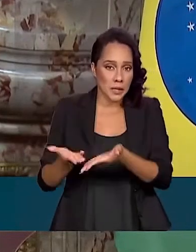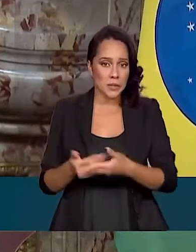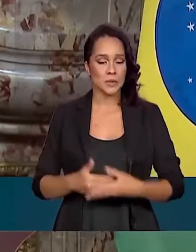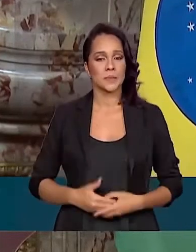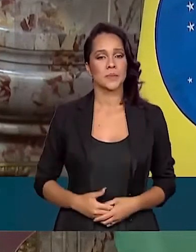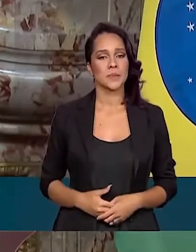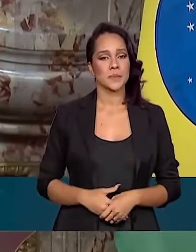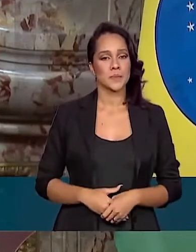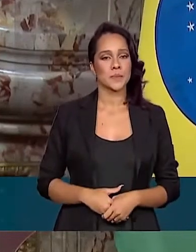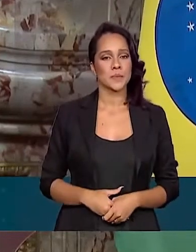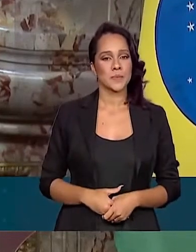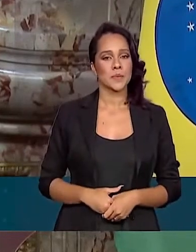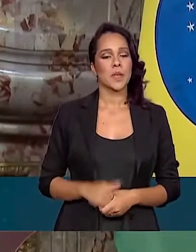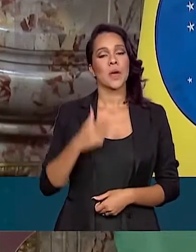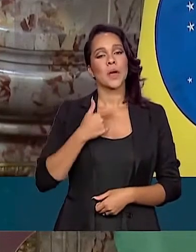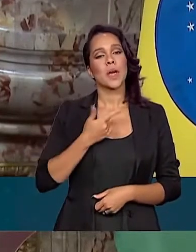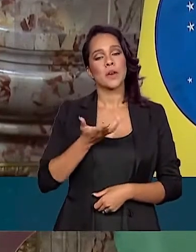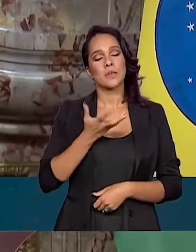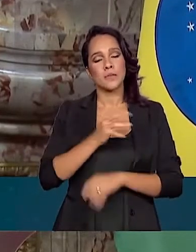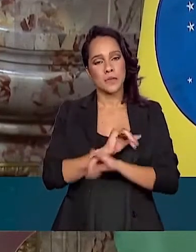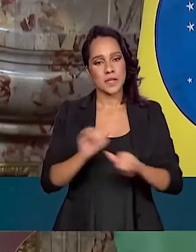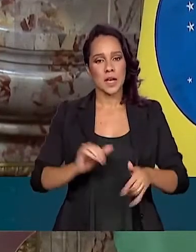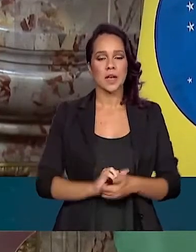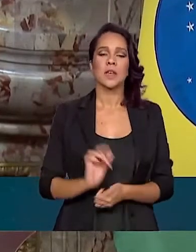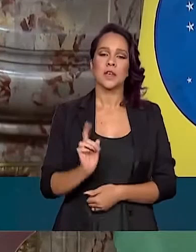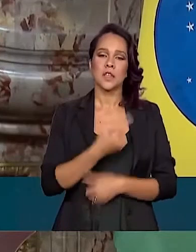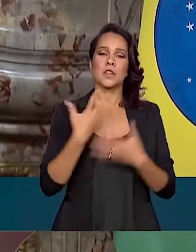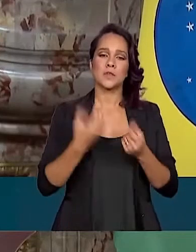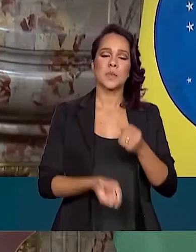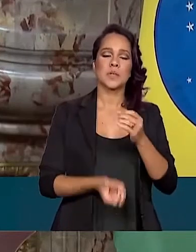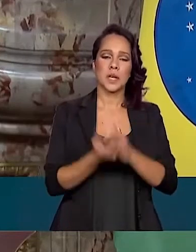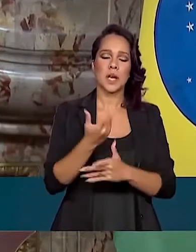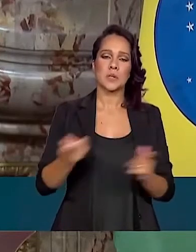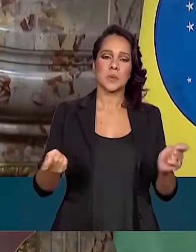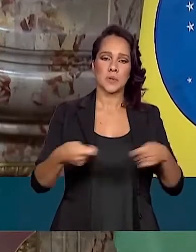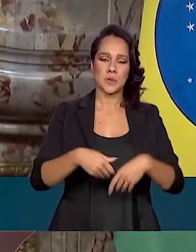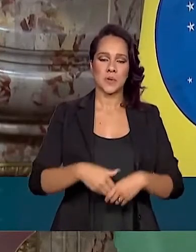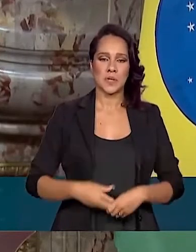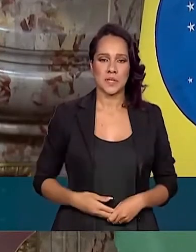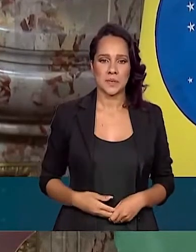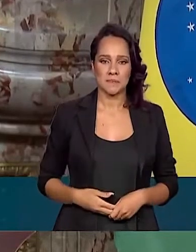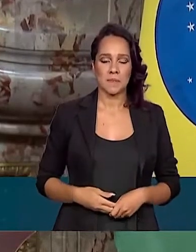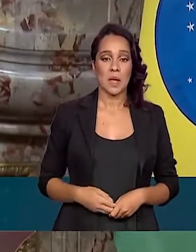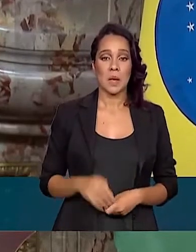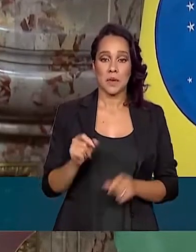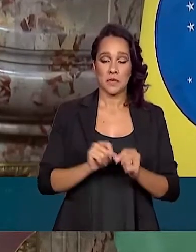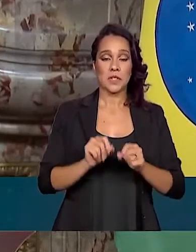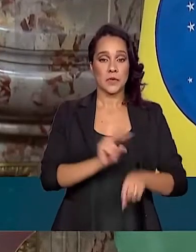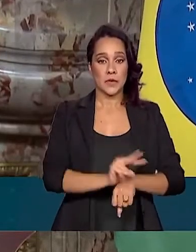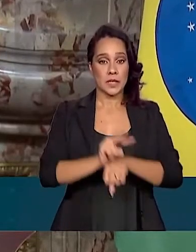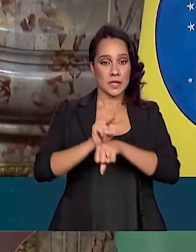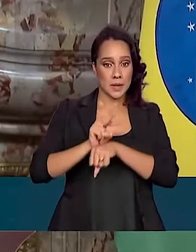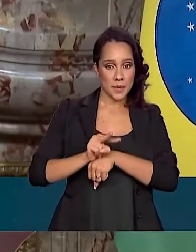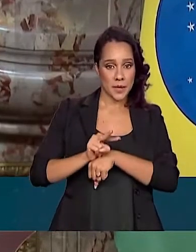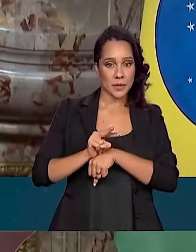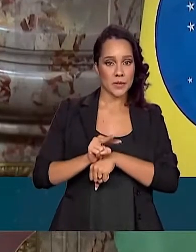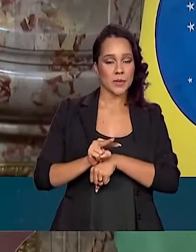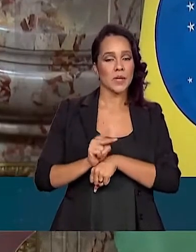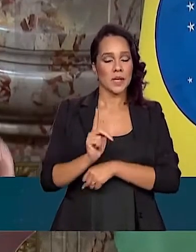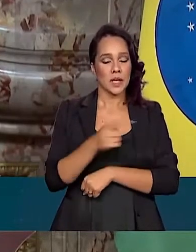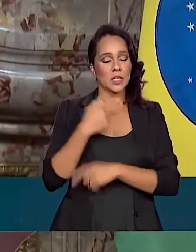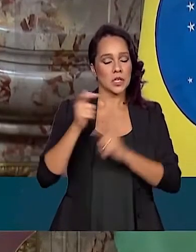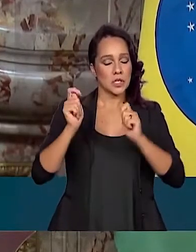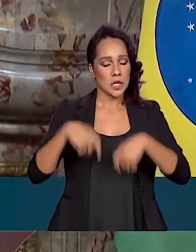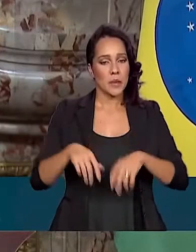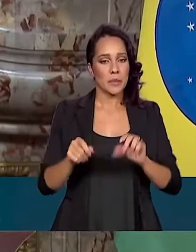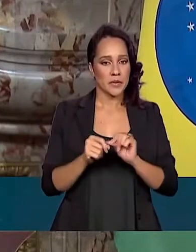um banco de desenvolvimento. Eu quero dizer que nós vamos criar as condições que vamos para fazer o financiamento que a